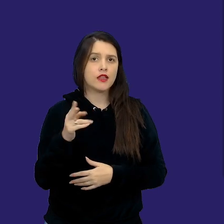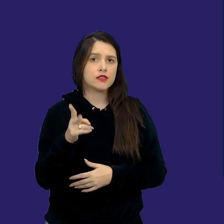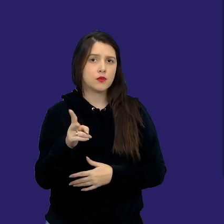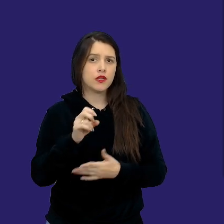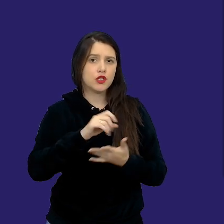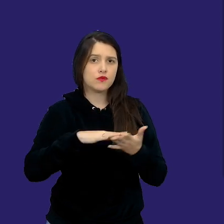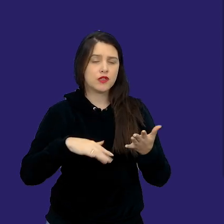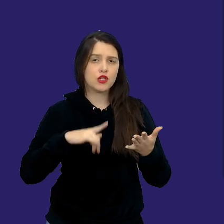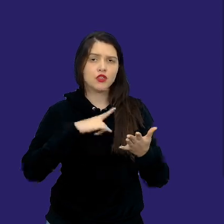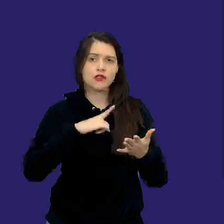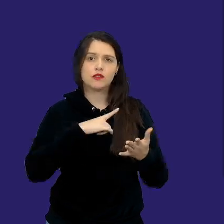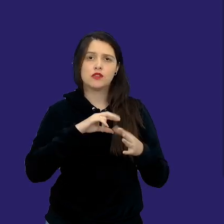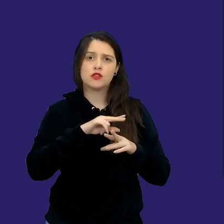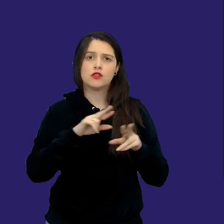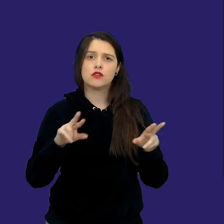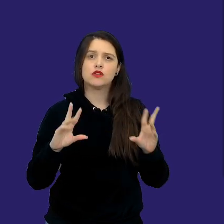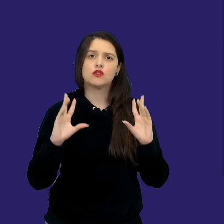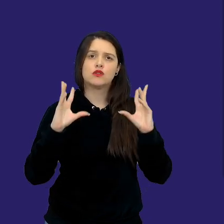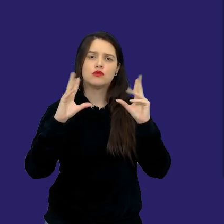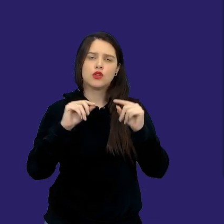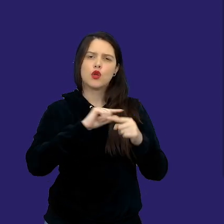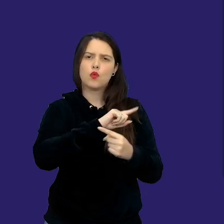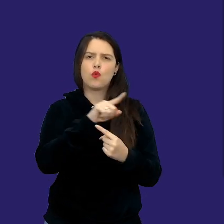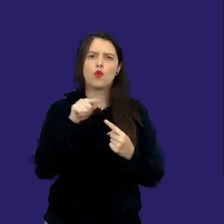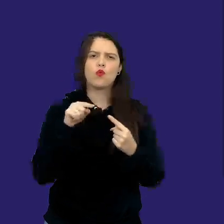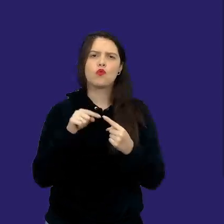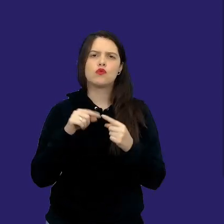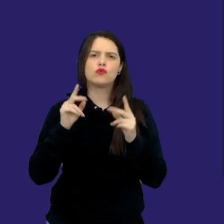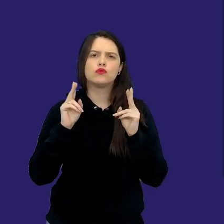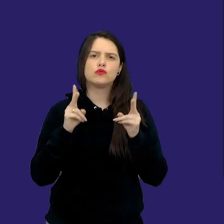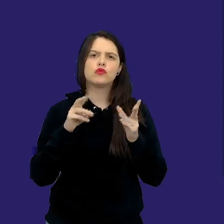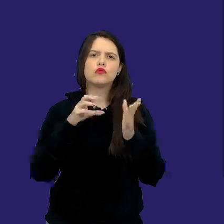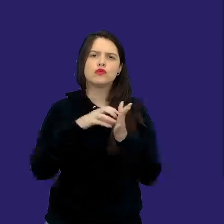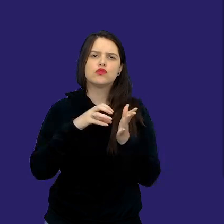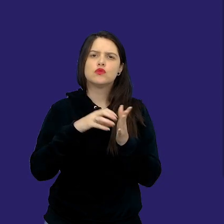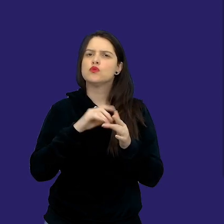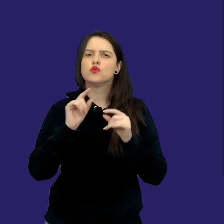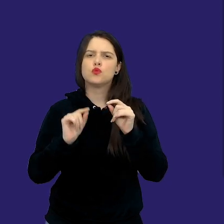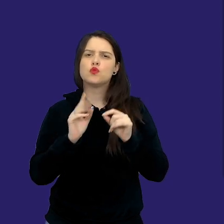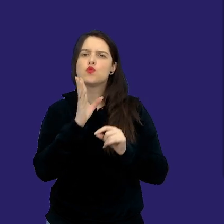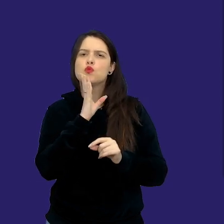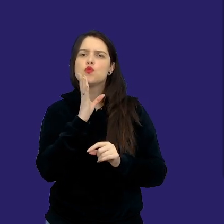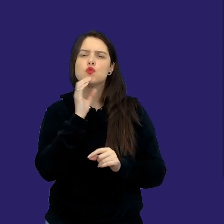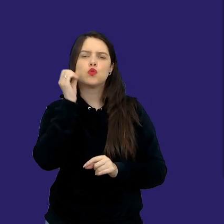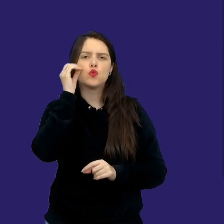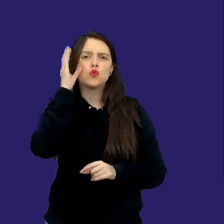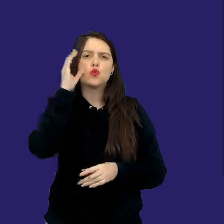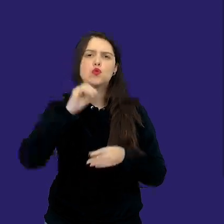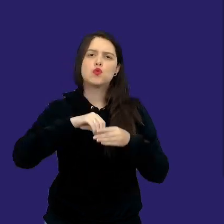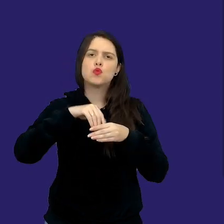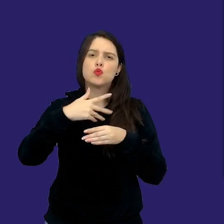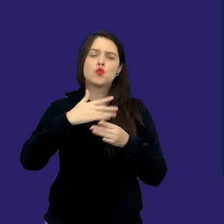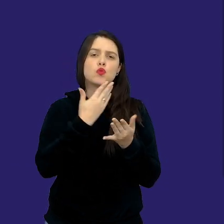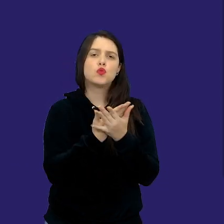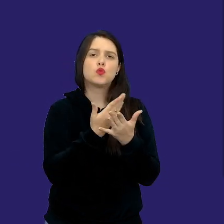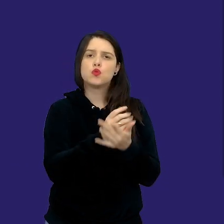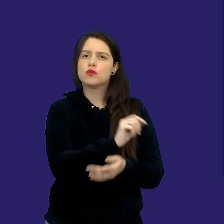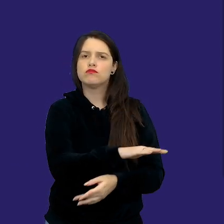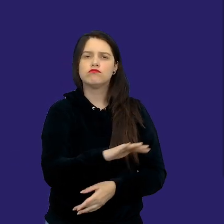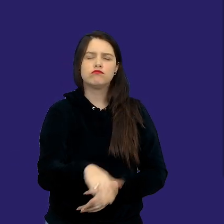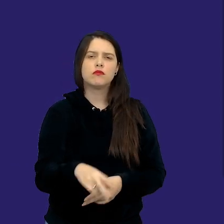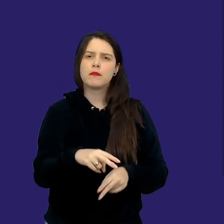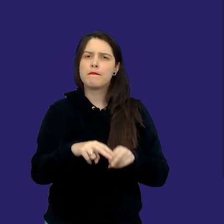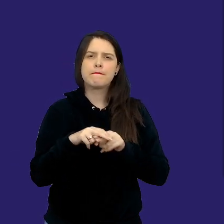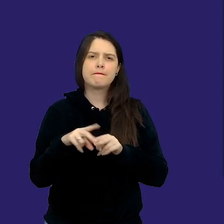atividade 6, trataremos de forma objetiva aspectos do conhecimento do conteúdo e dos estudantes. Para